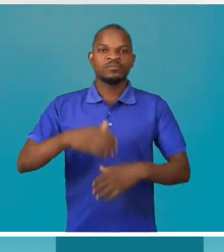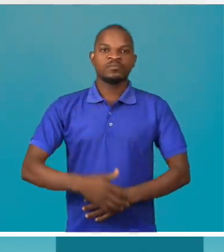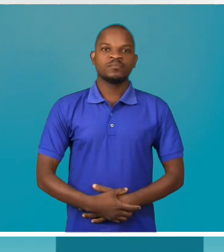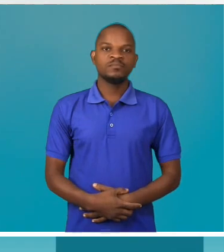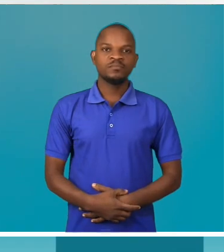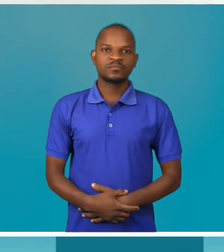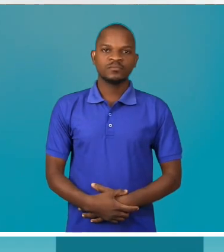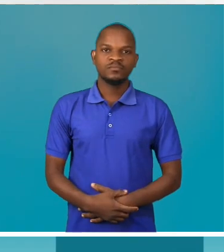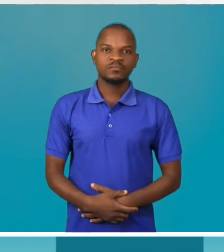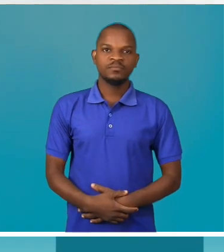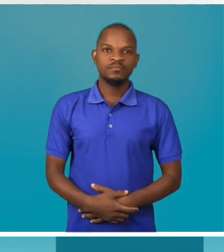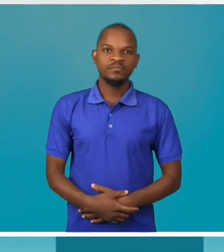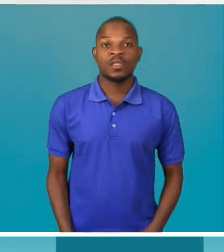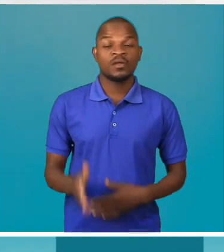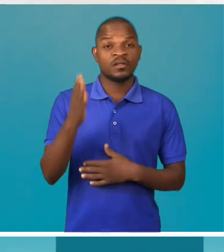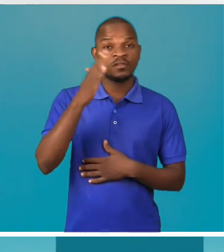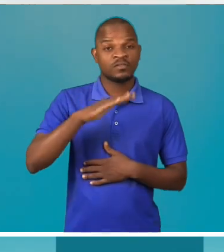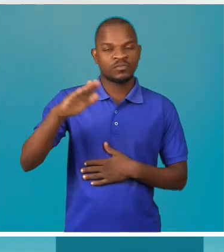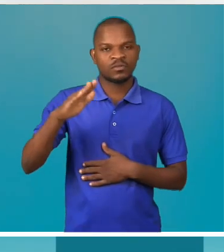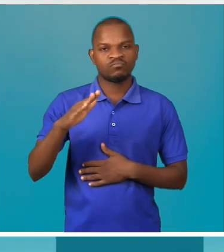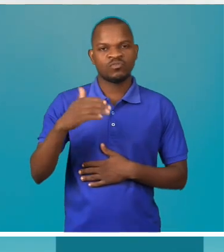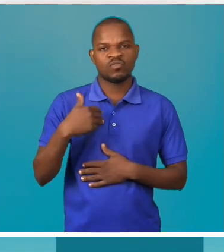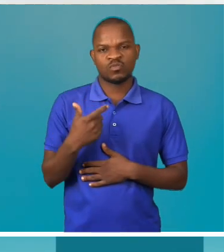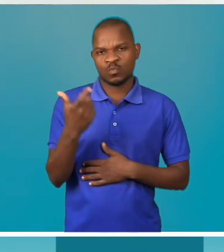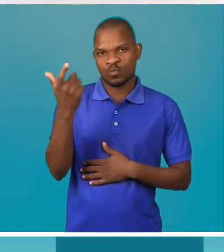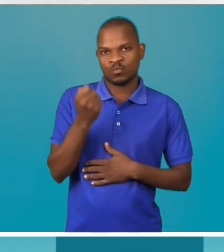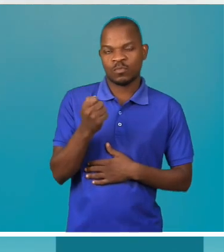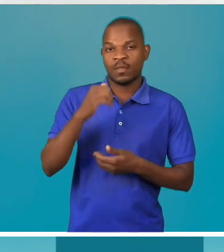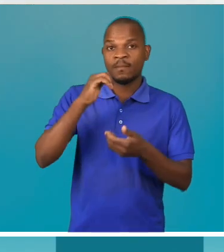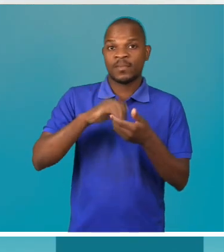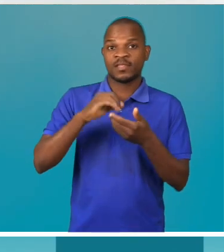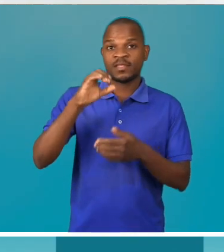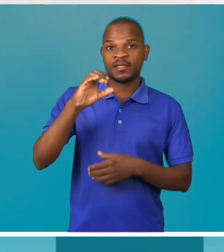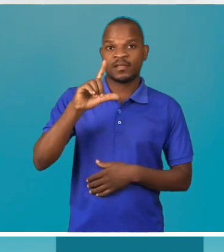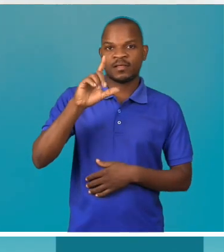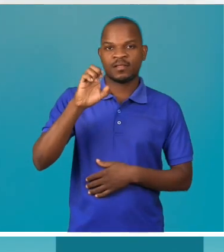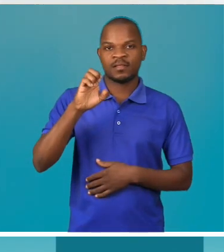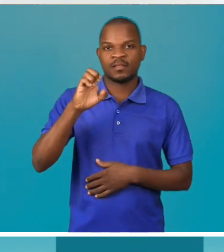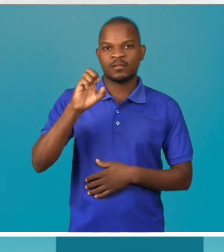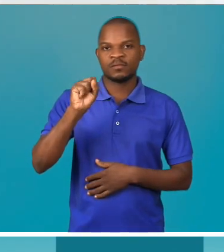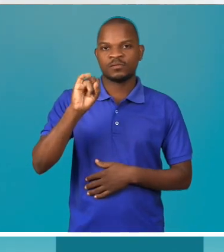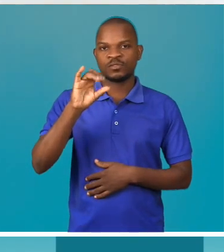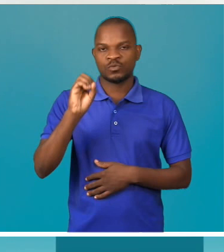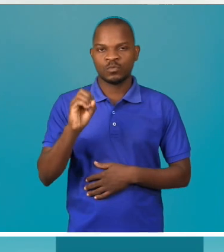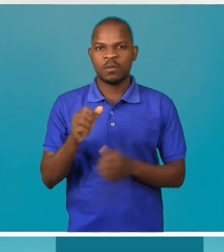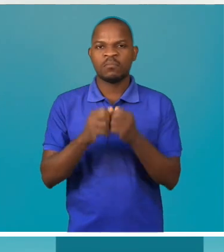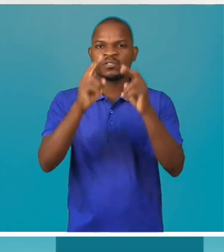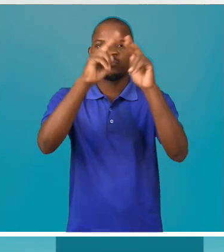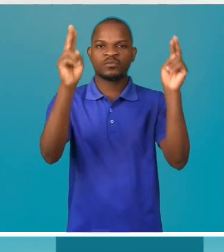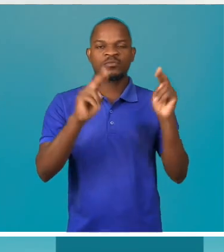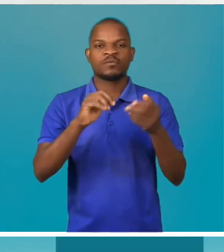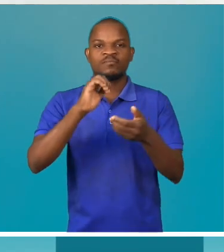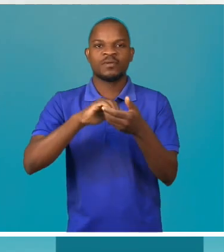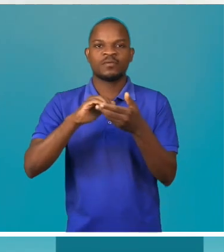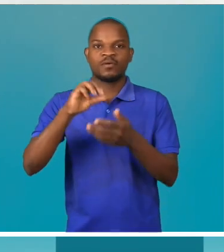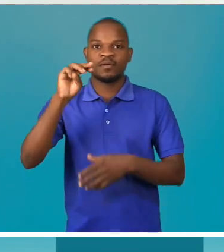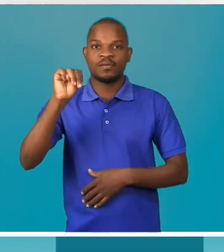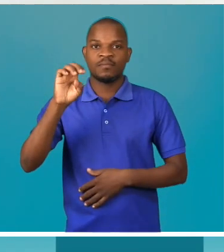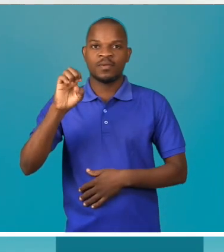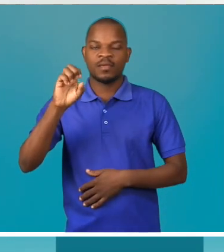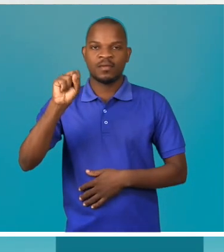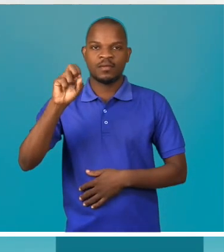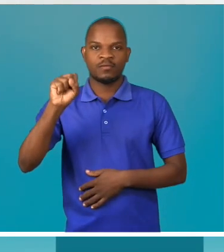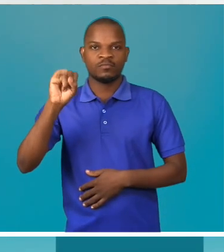pátria amada. Nacional, ser como o Clésio. Internacional, ser como o Messi.